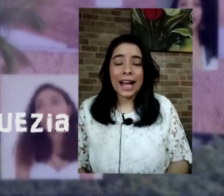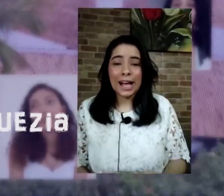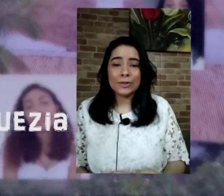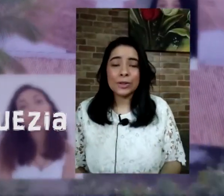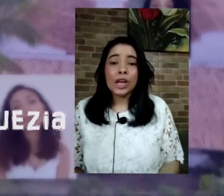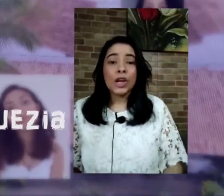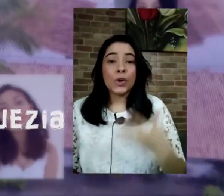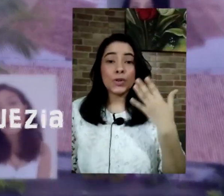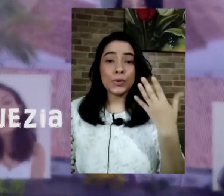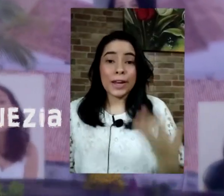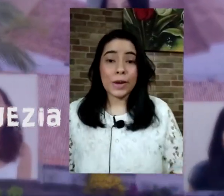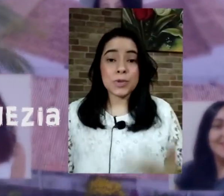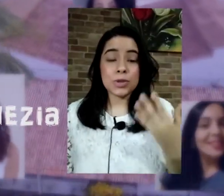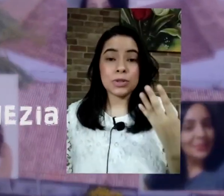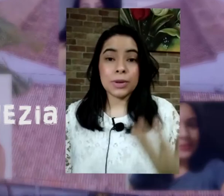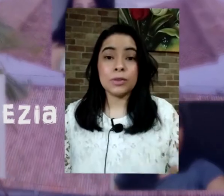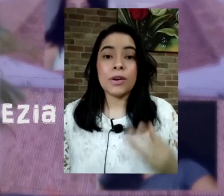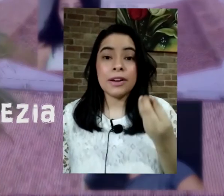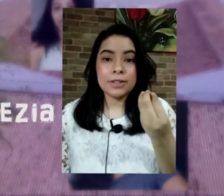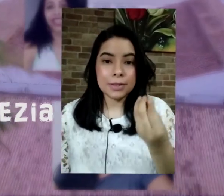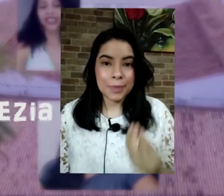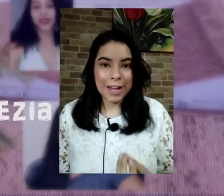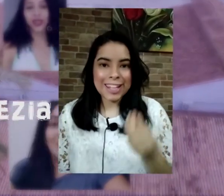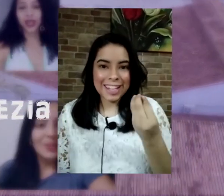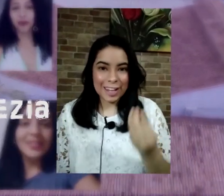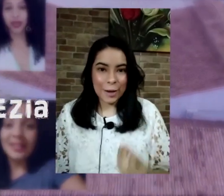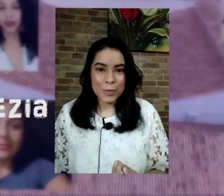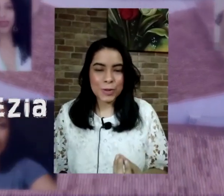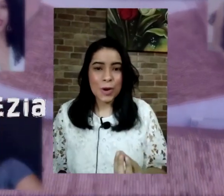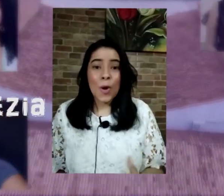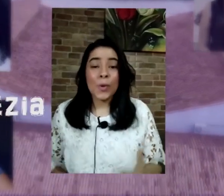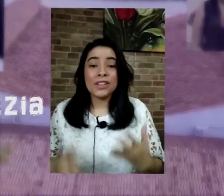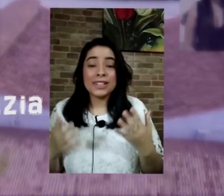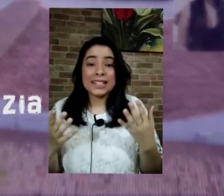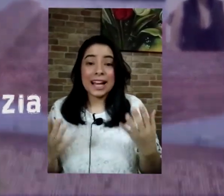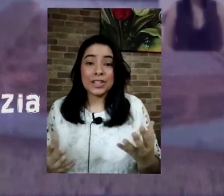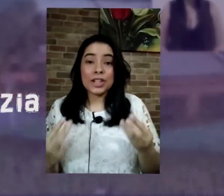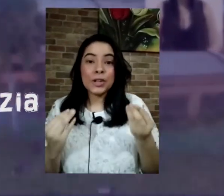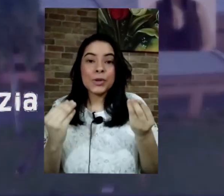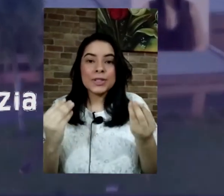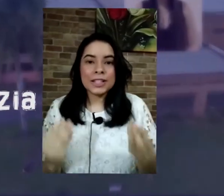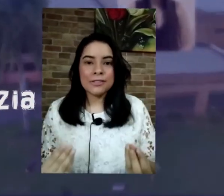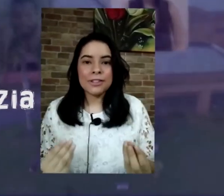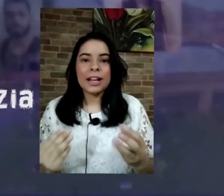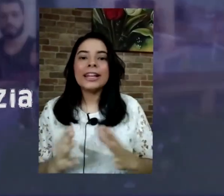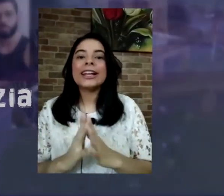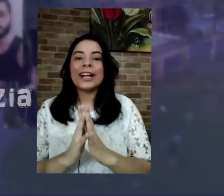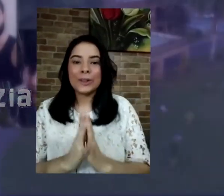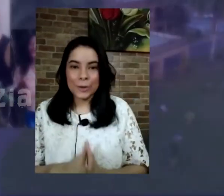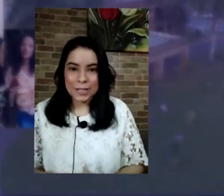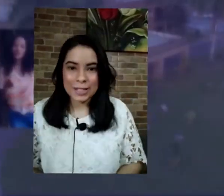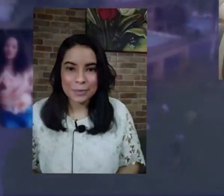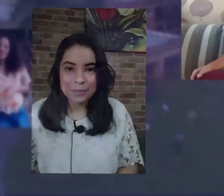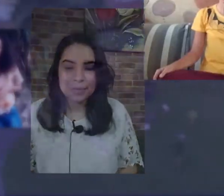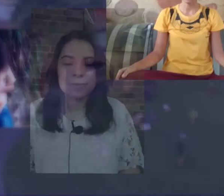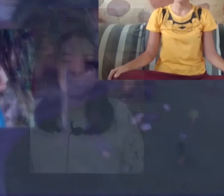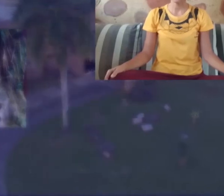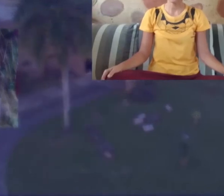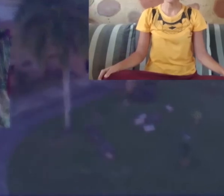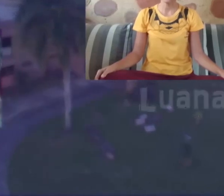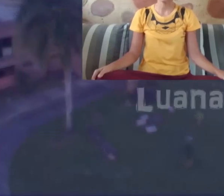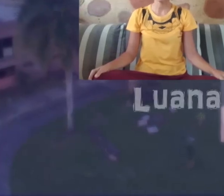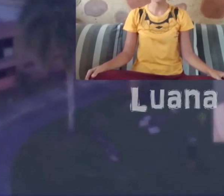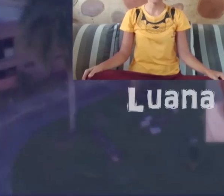momento delicado e continuaremos construindo a UFSB que queremos, uma universidade inclusiva e calorosa. Que